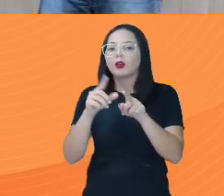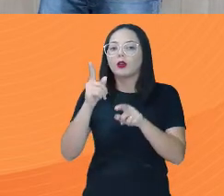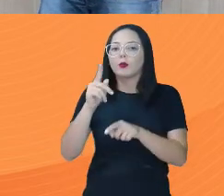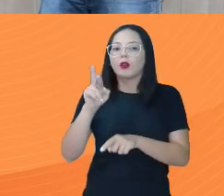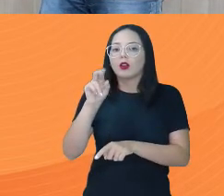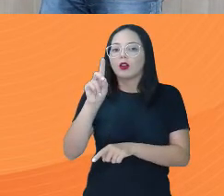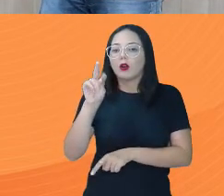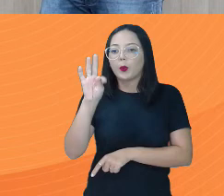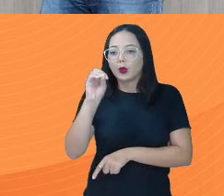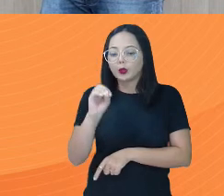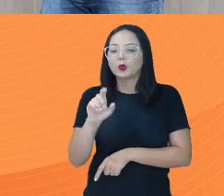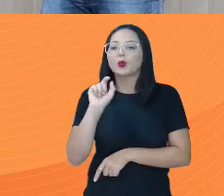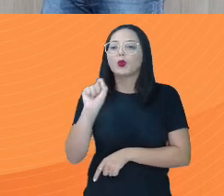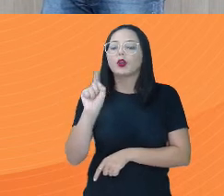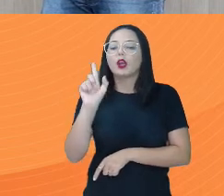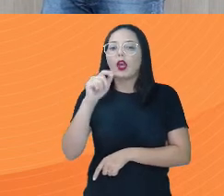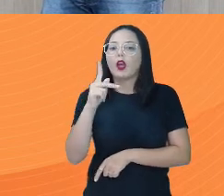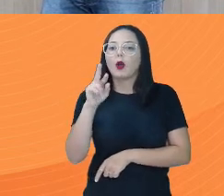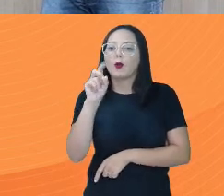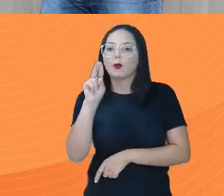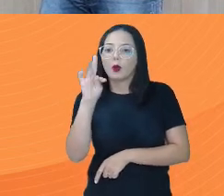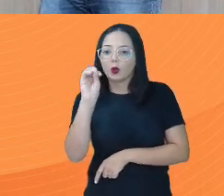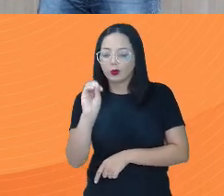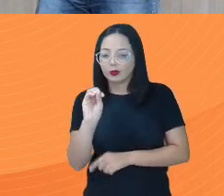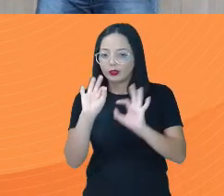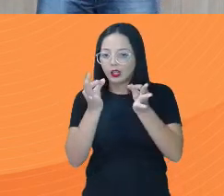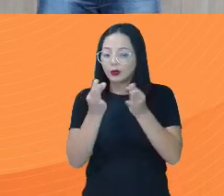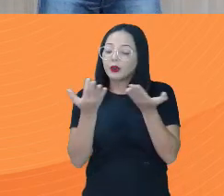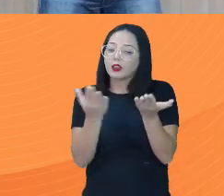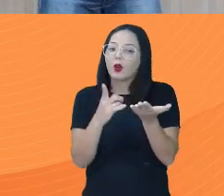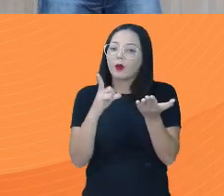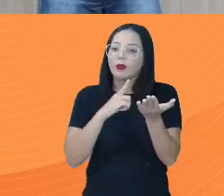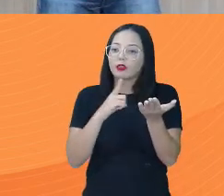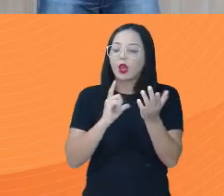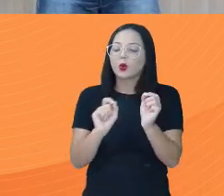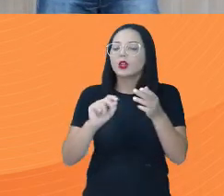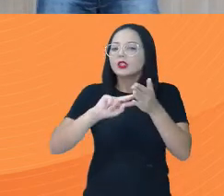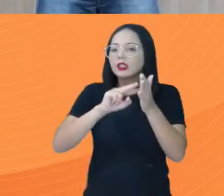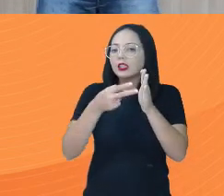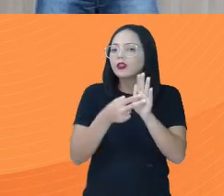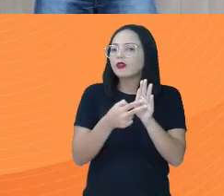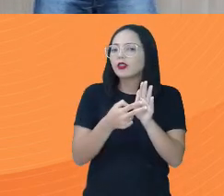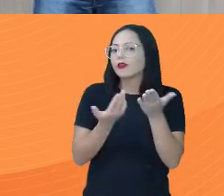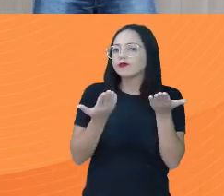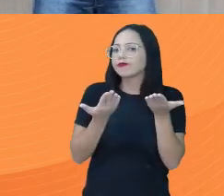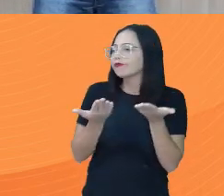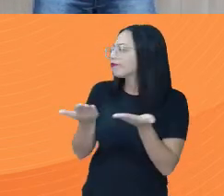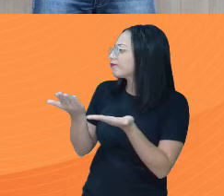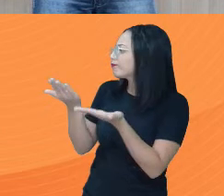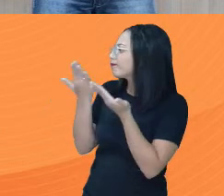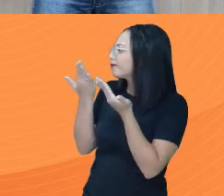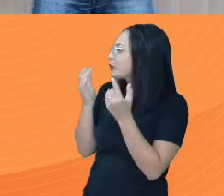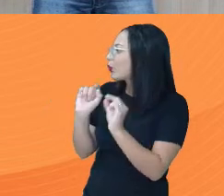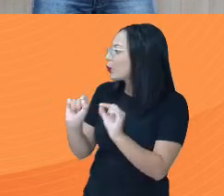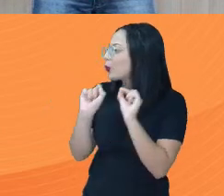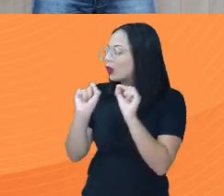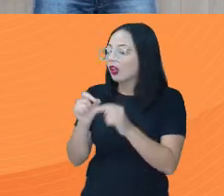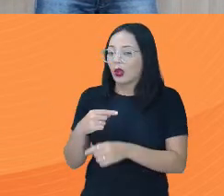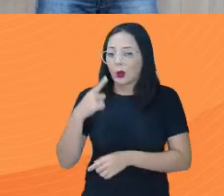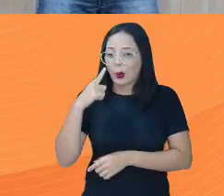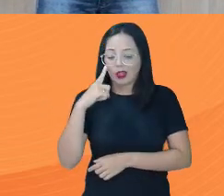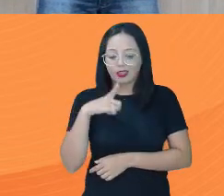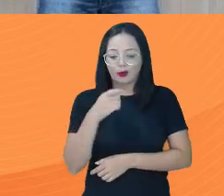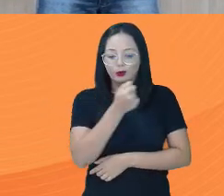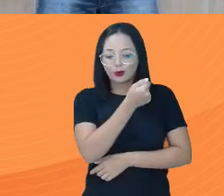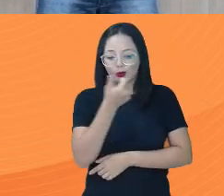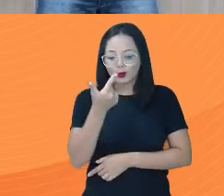é chamado de produto, certo? Então, eu tenho aí, ó, o que é que significa isso aí? Significa dizer que eu peguei o